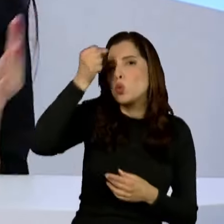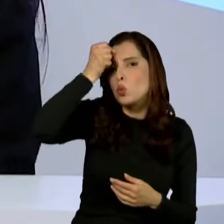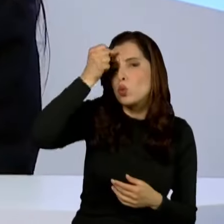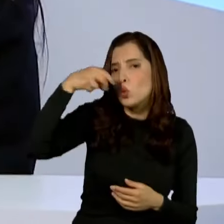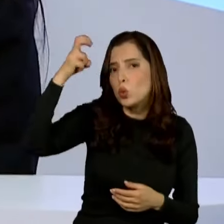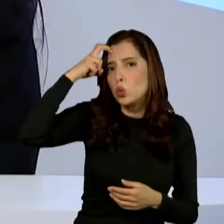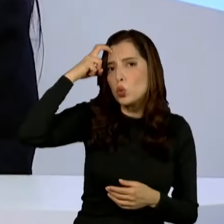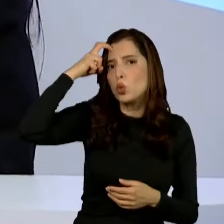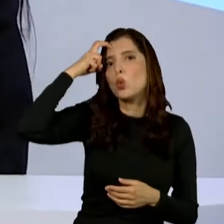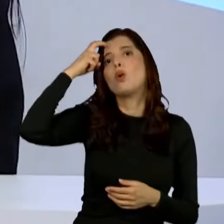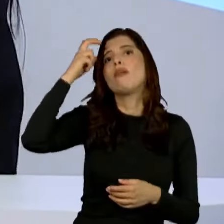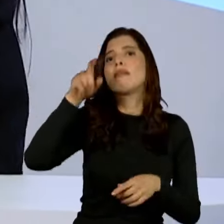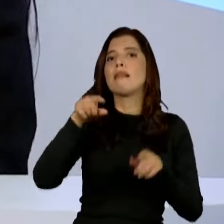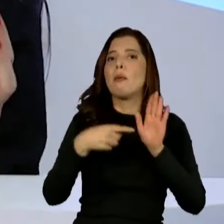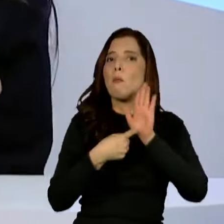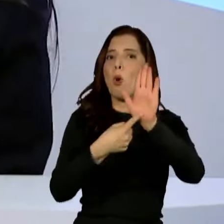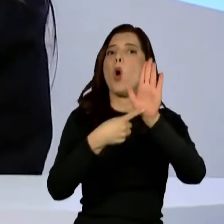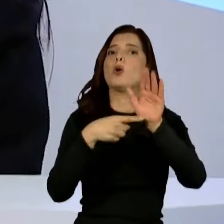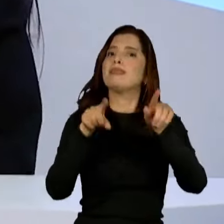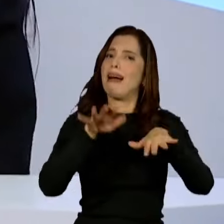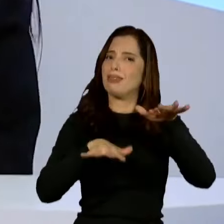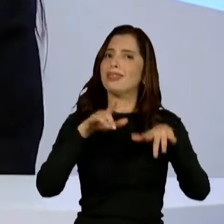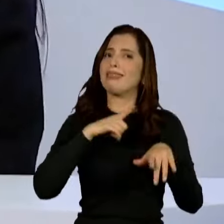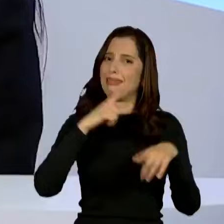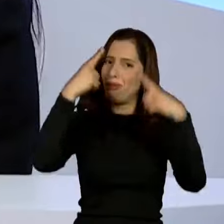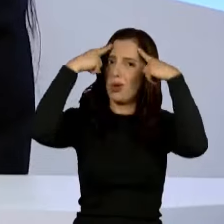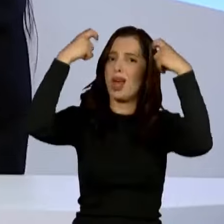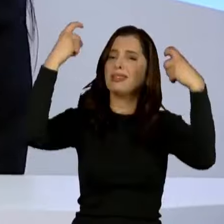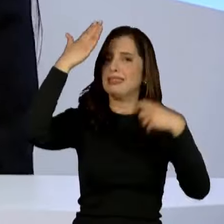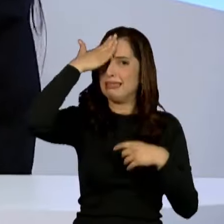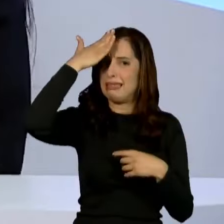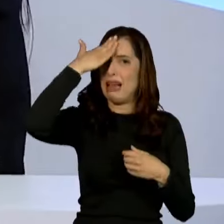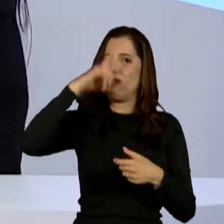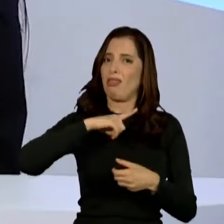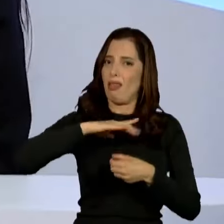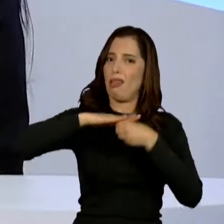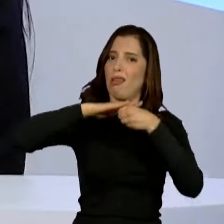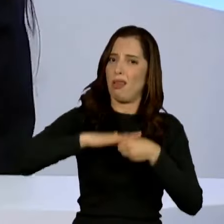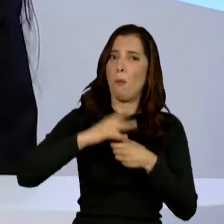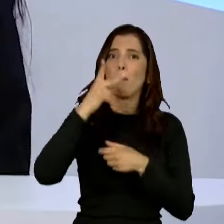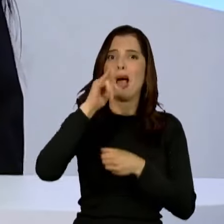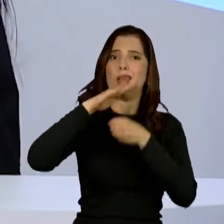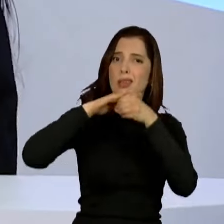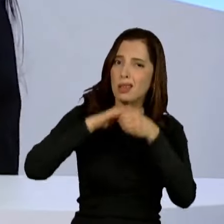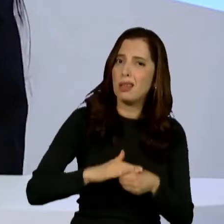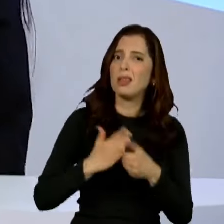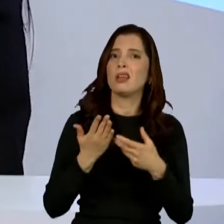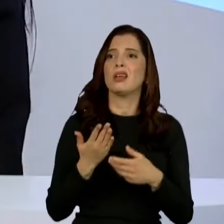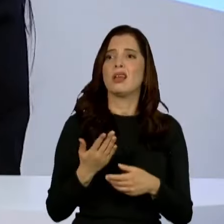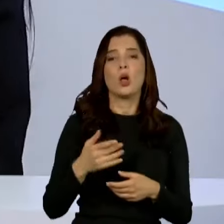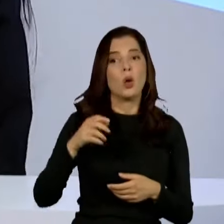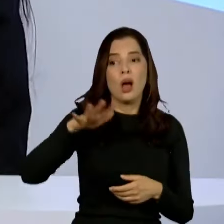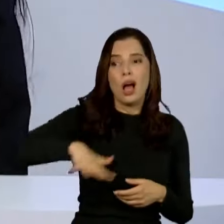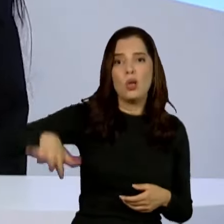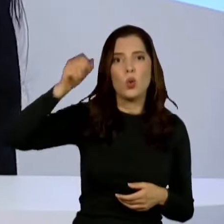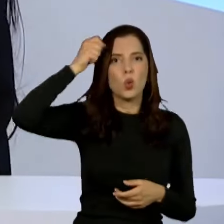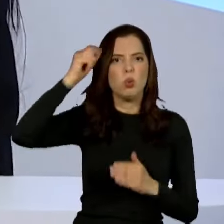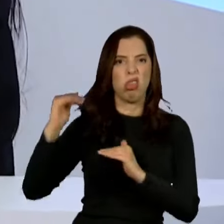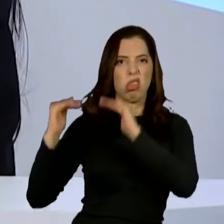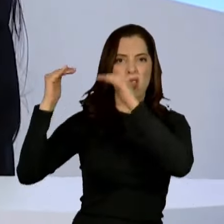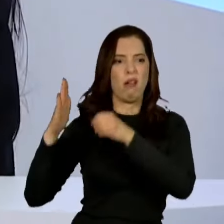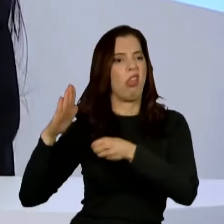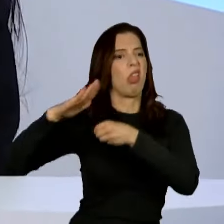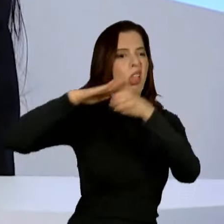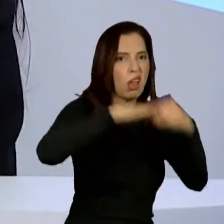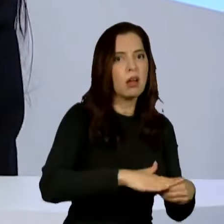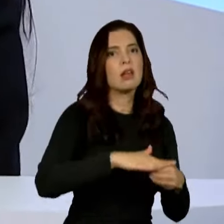violência, não só a opressão do seu pai, dessa coisa do machismo, mas também a cultura. Quando você tem acesso a ela, isso também te causa